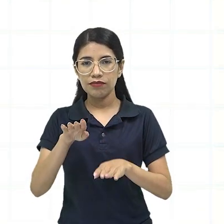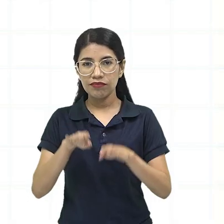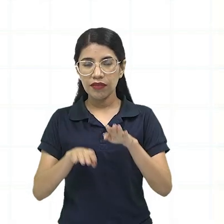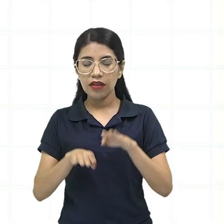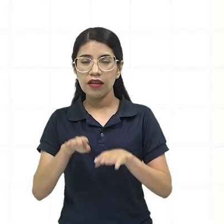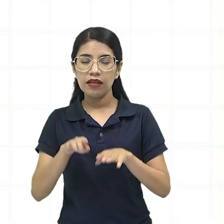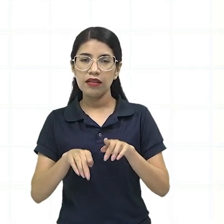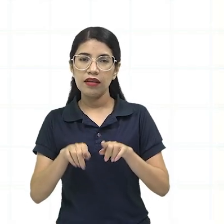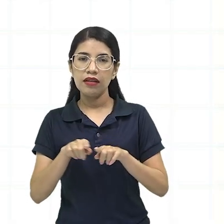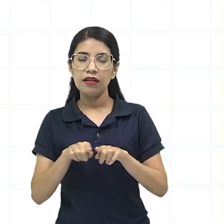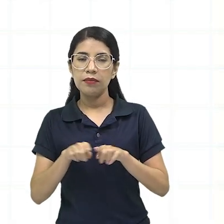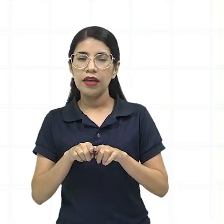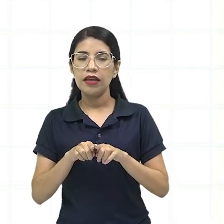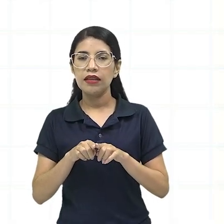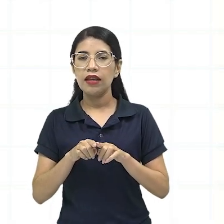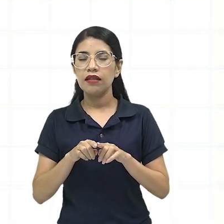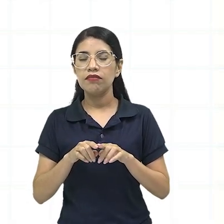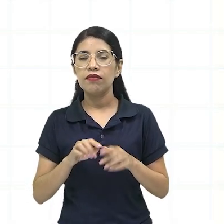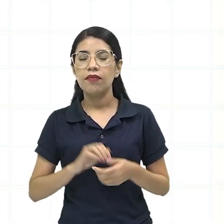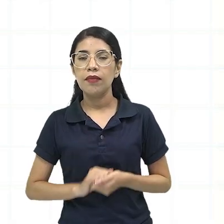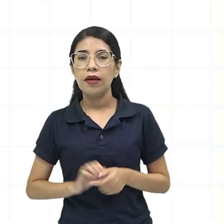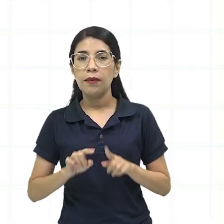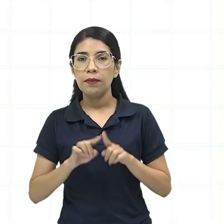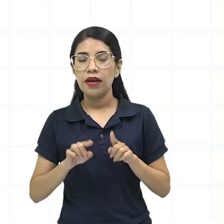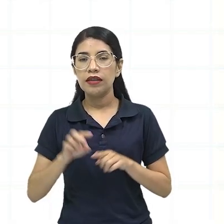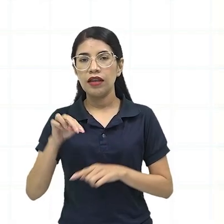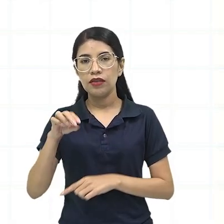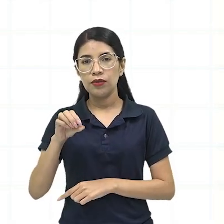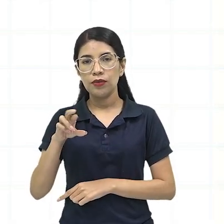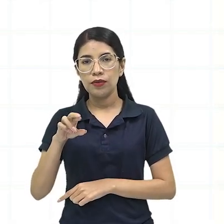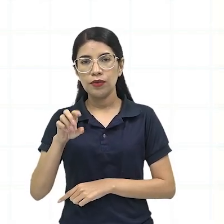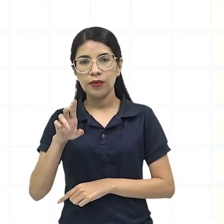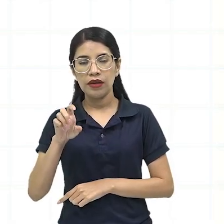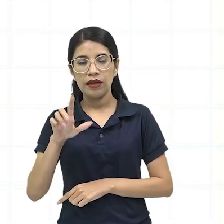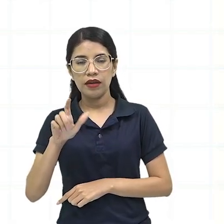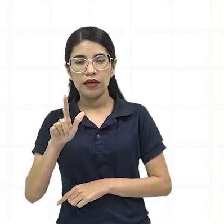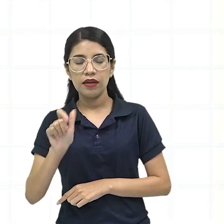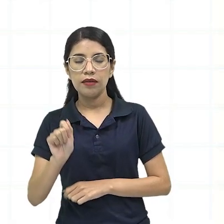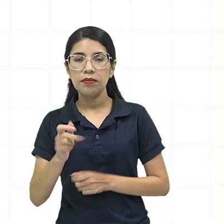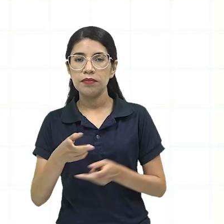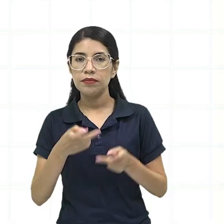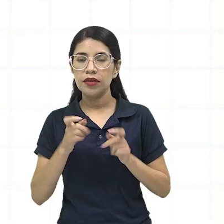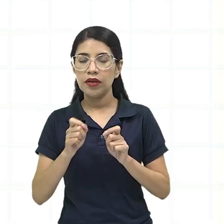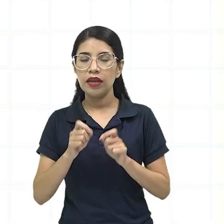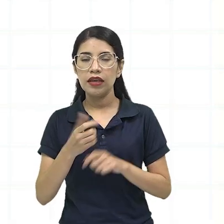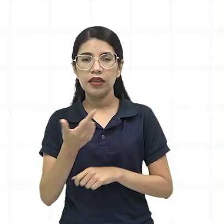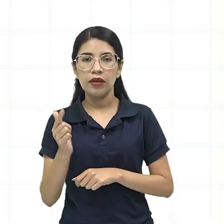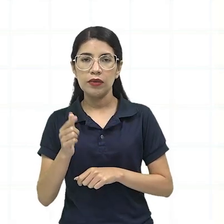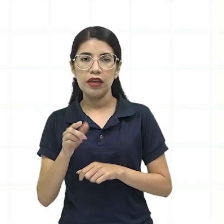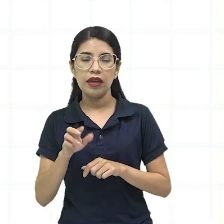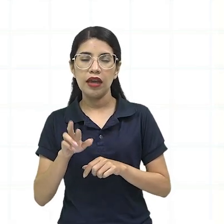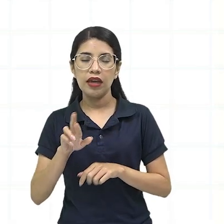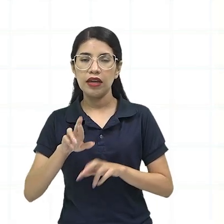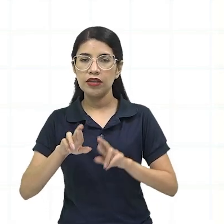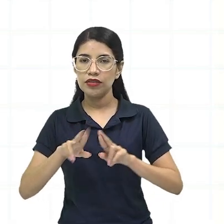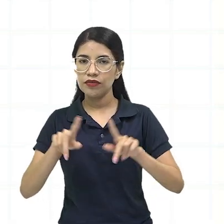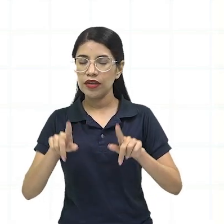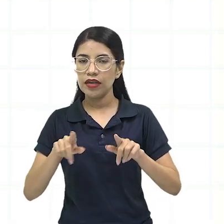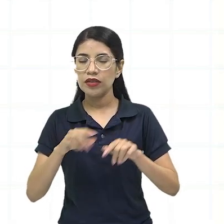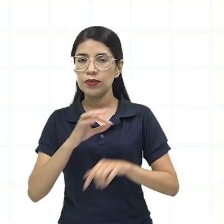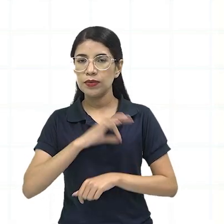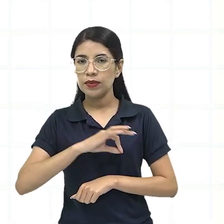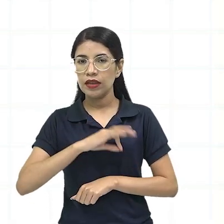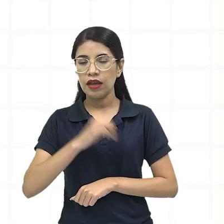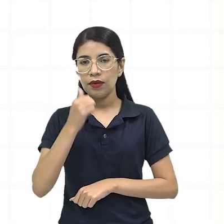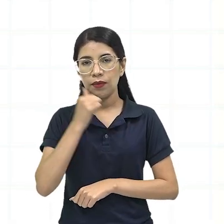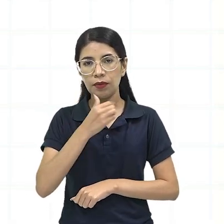de 1%, mas apenas na Noruega se identificou, segundo o nosso gráfico, que não há uma diferença entre o salário de homens